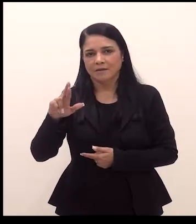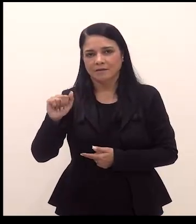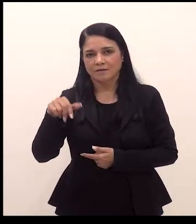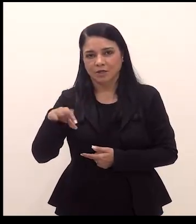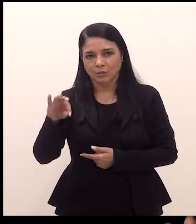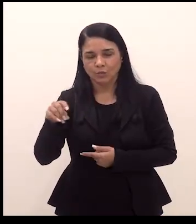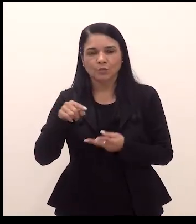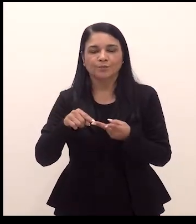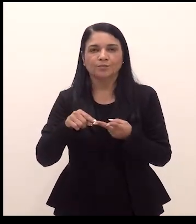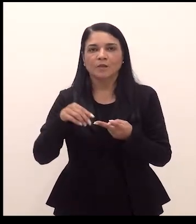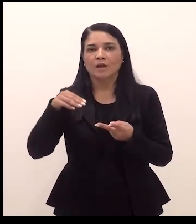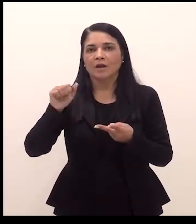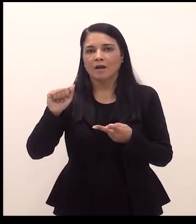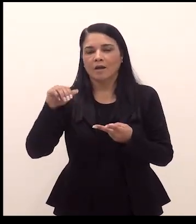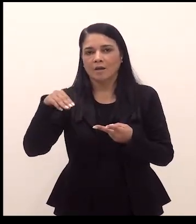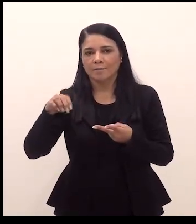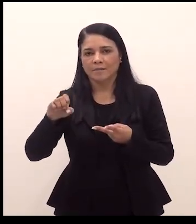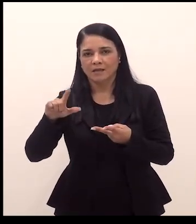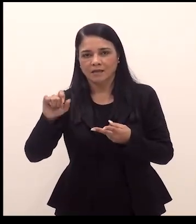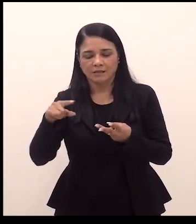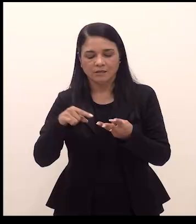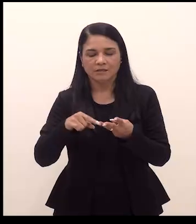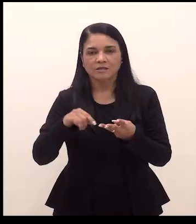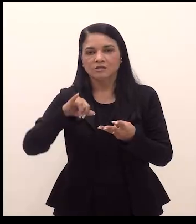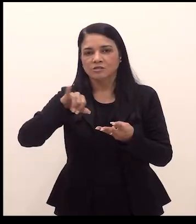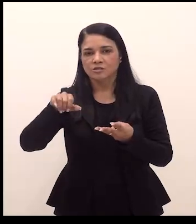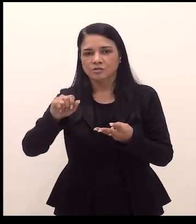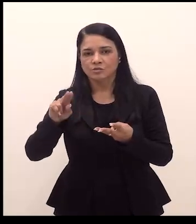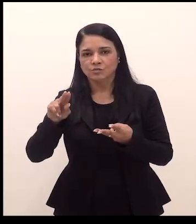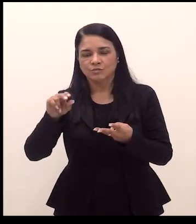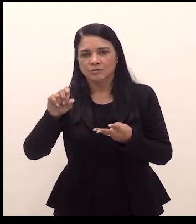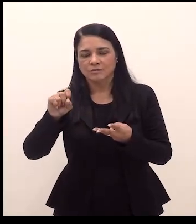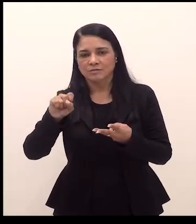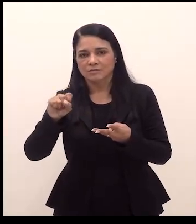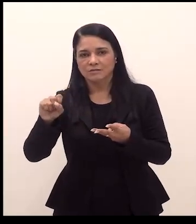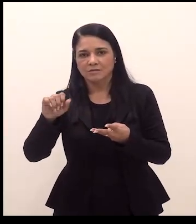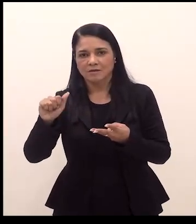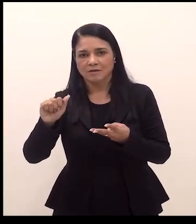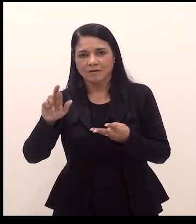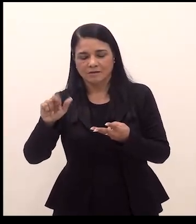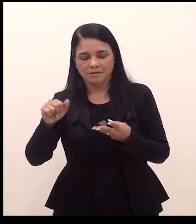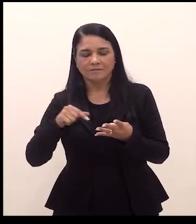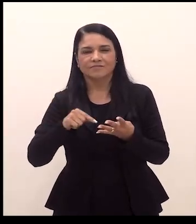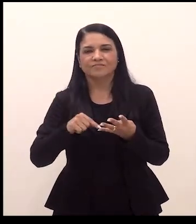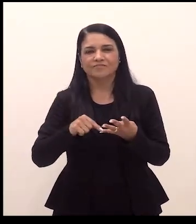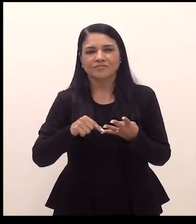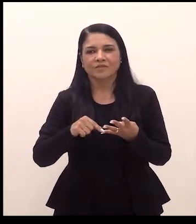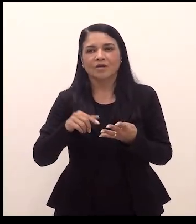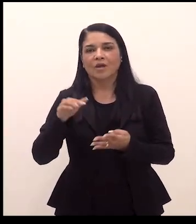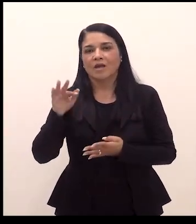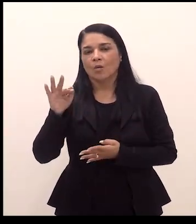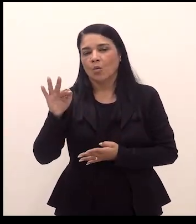falei. Mas também posso destacar aí a Meli, Jadsa, Josiara.